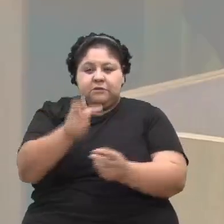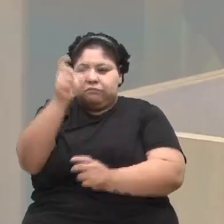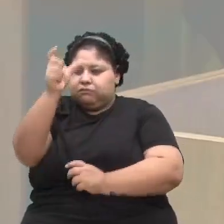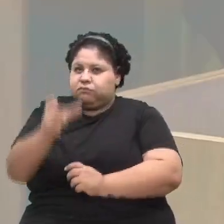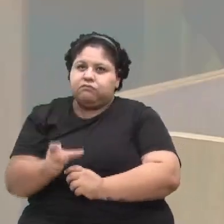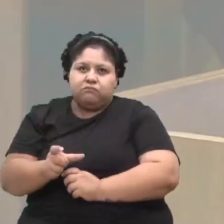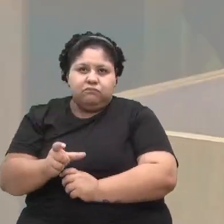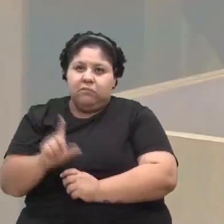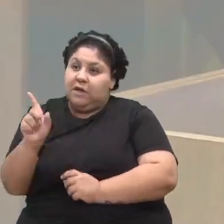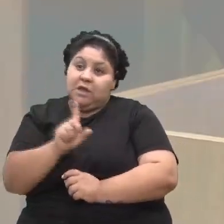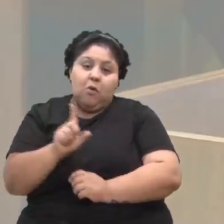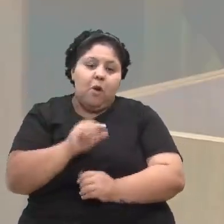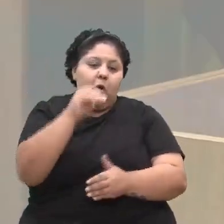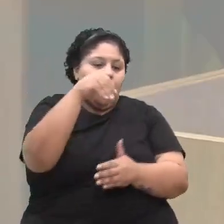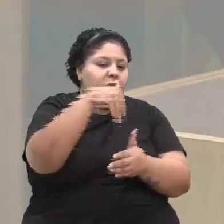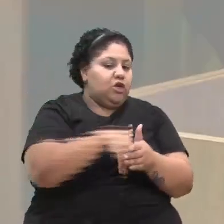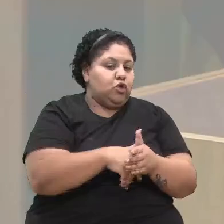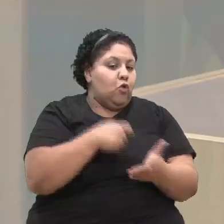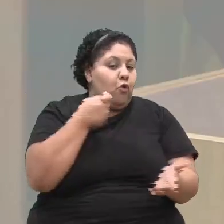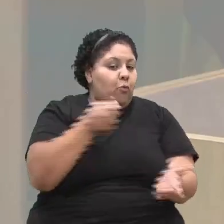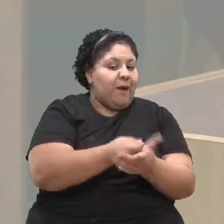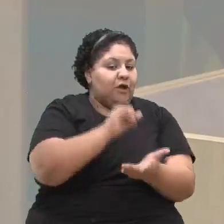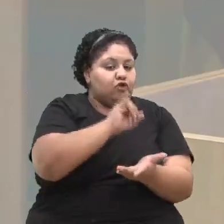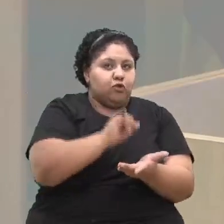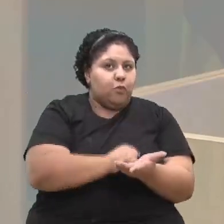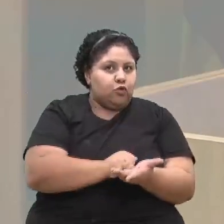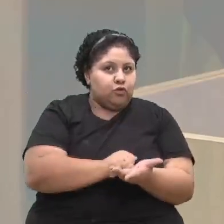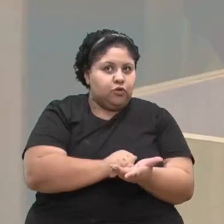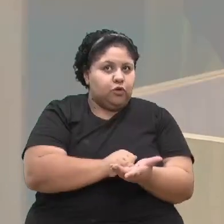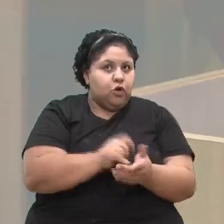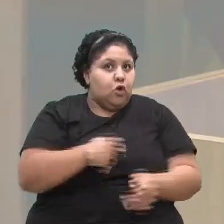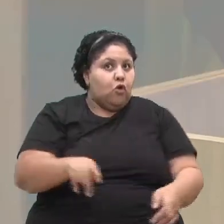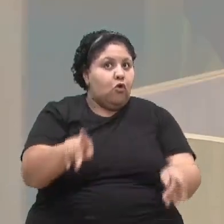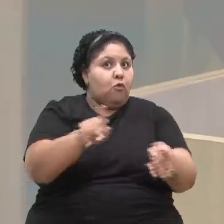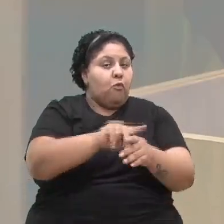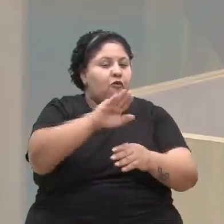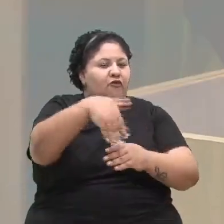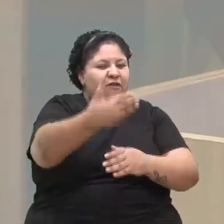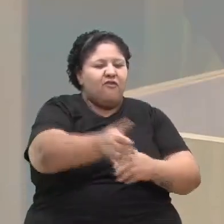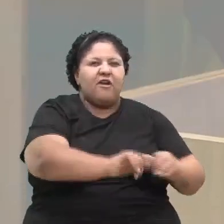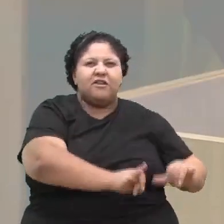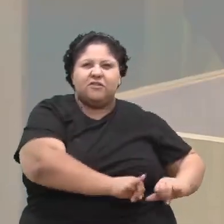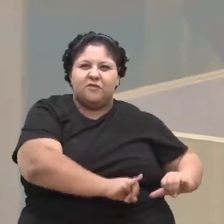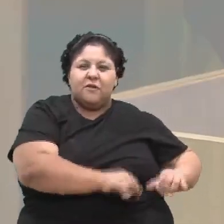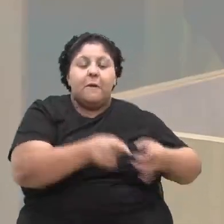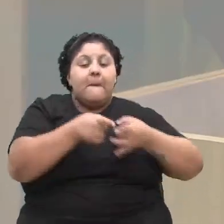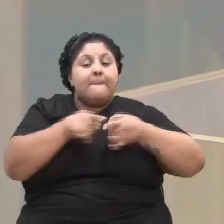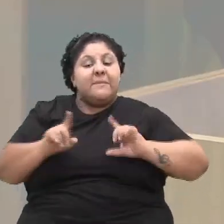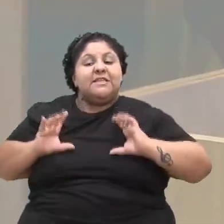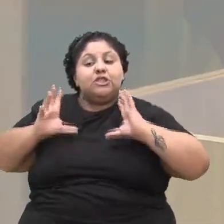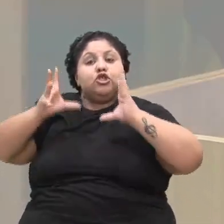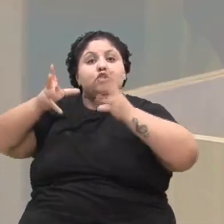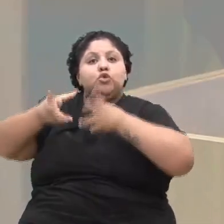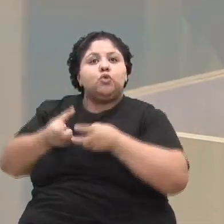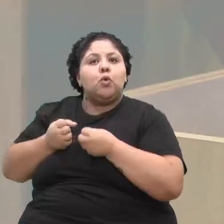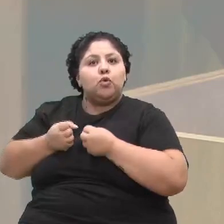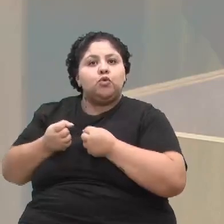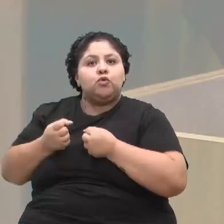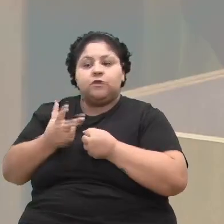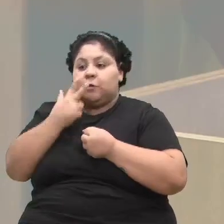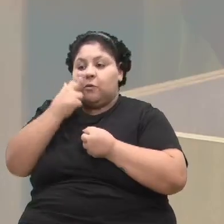é o eleitor, não é o pagador de impostos, não é o povo que está ali fora sofrendo, mas são todos aqueles que, como